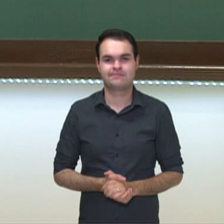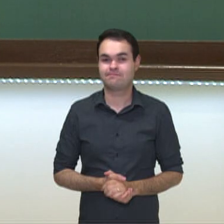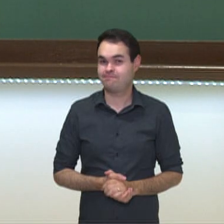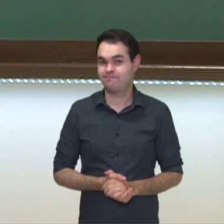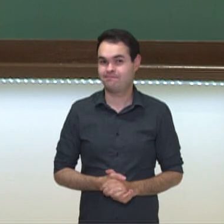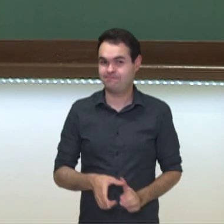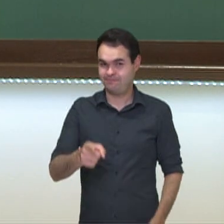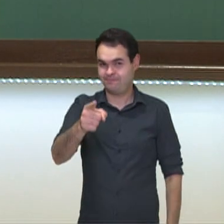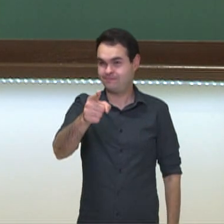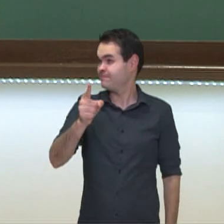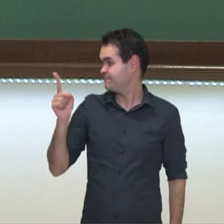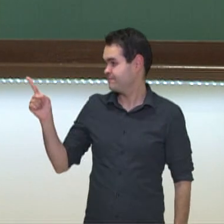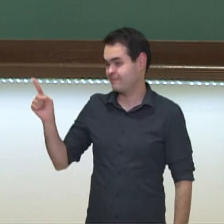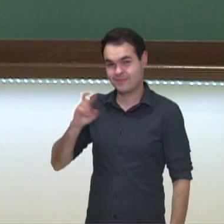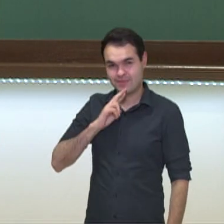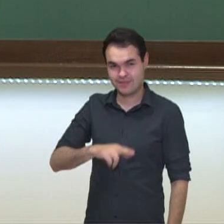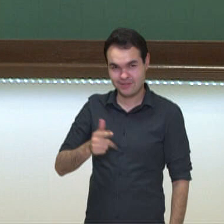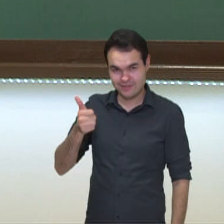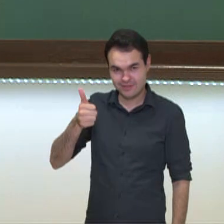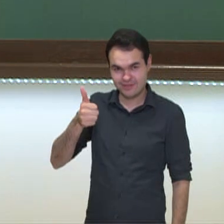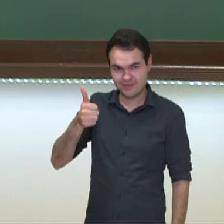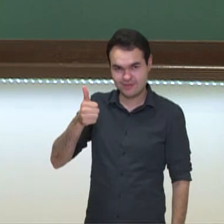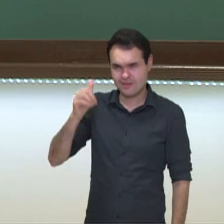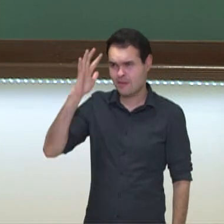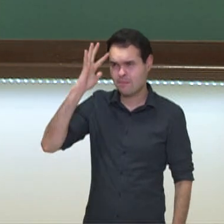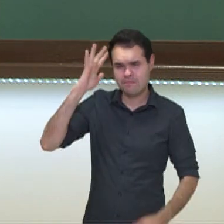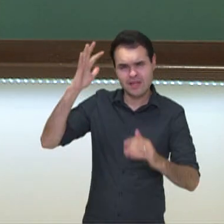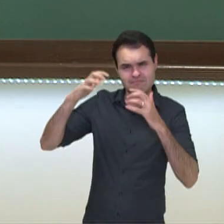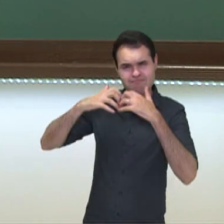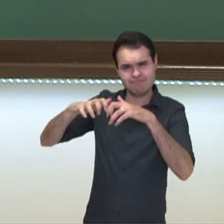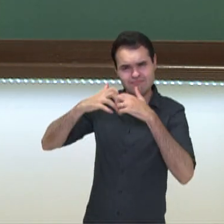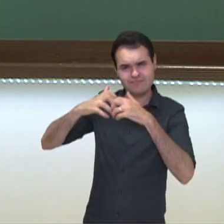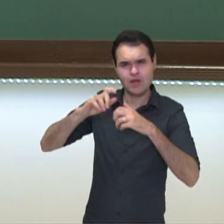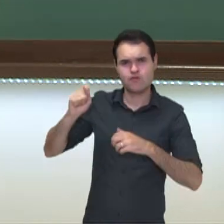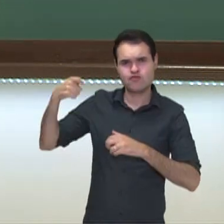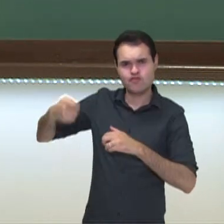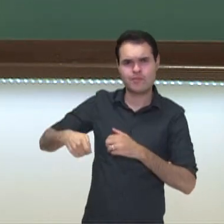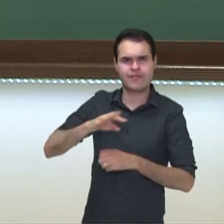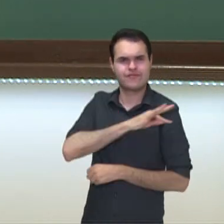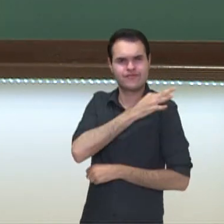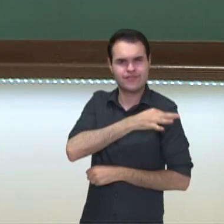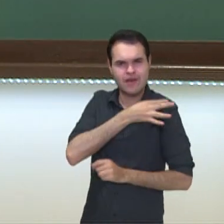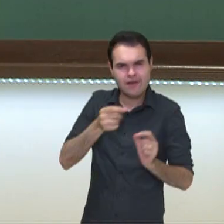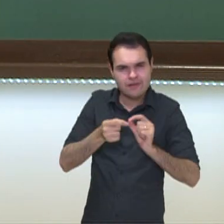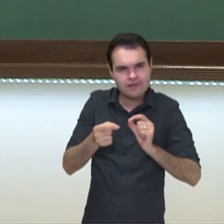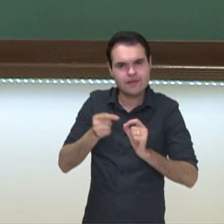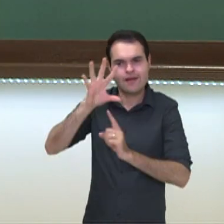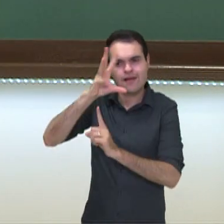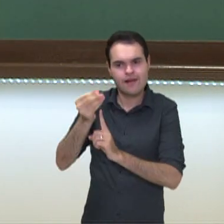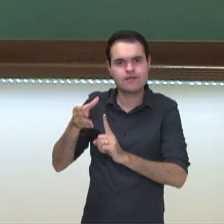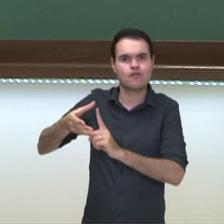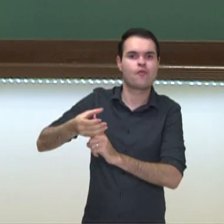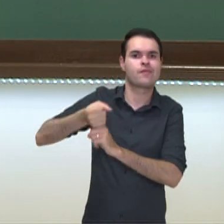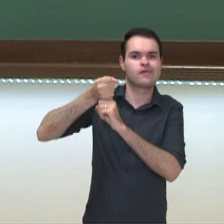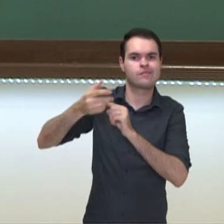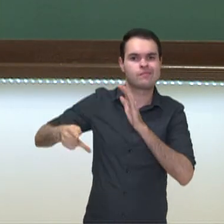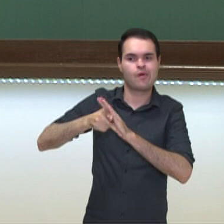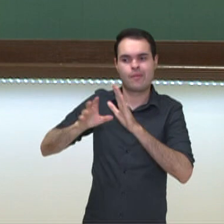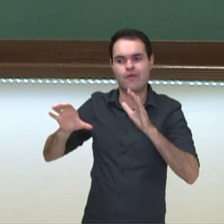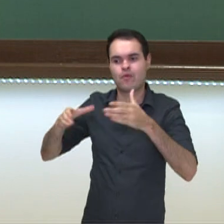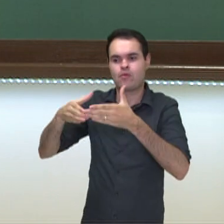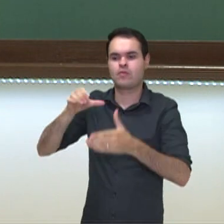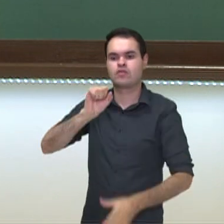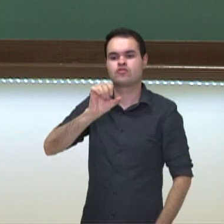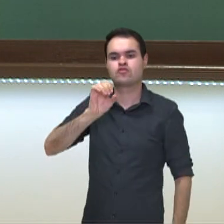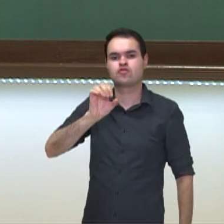E aí, pessoal, conseguiram responder, refletiram um pouquinho sobre essas técnicas, a arte dominada pelos